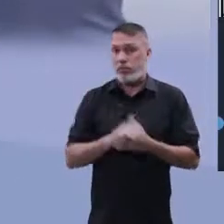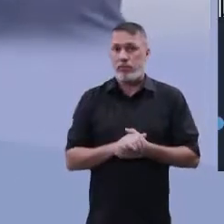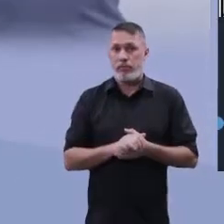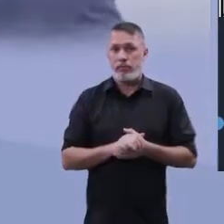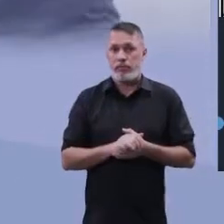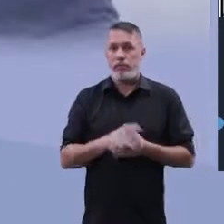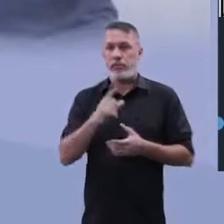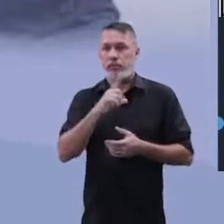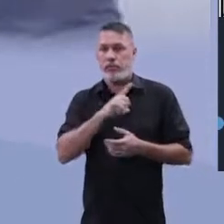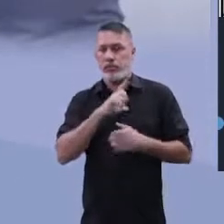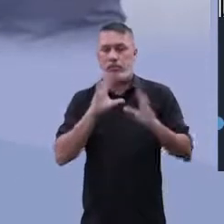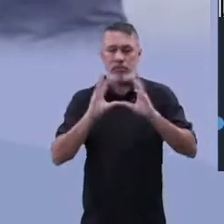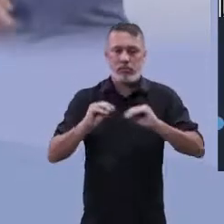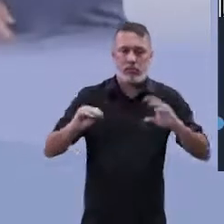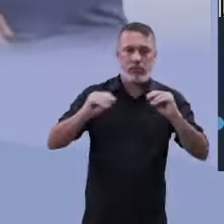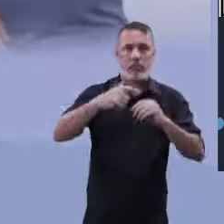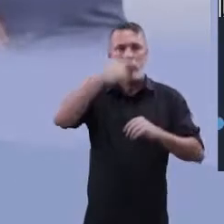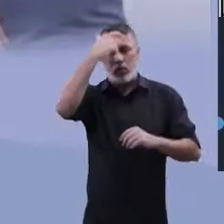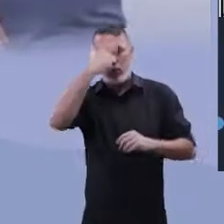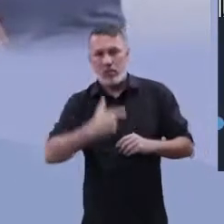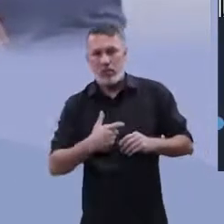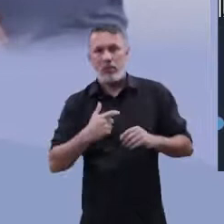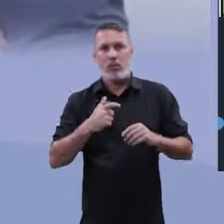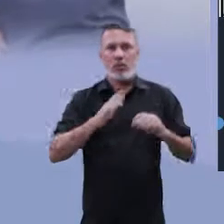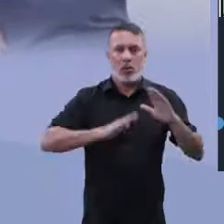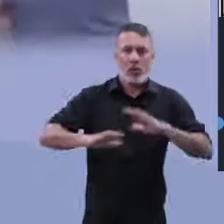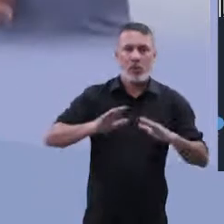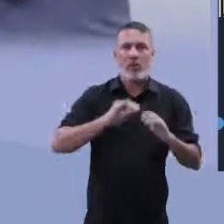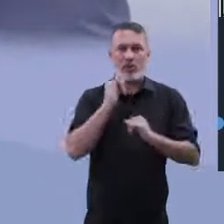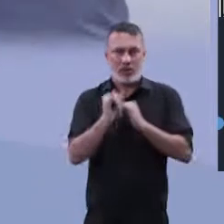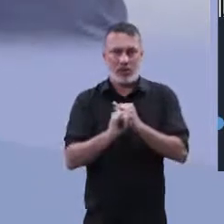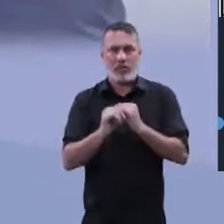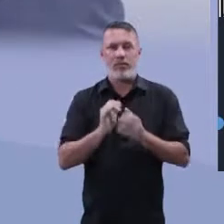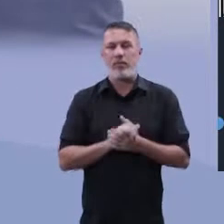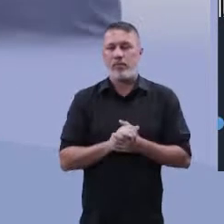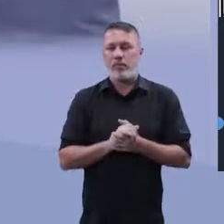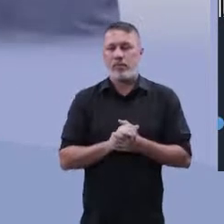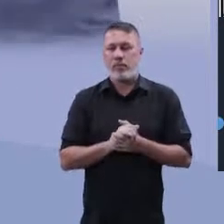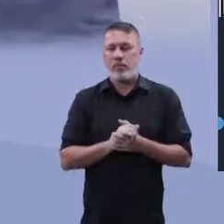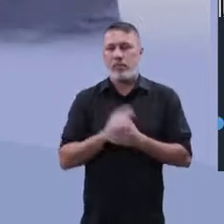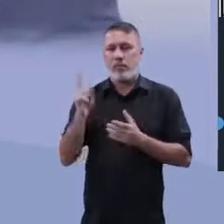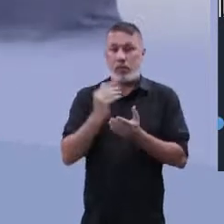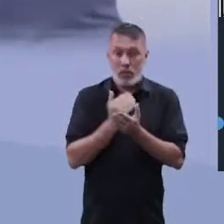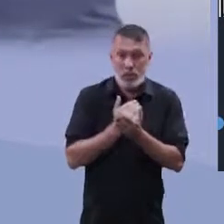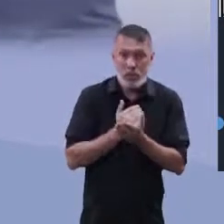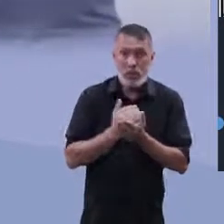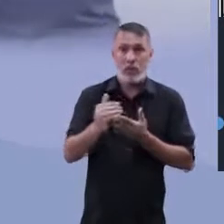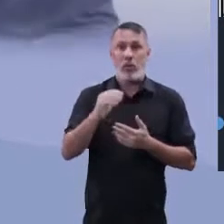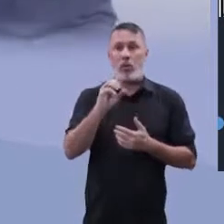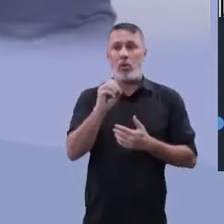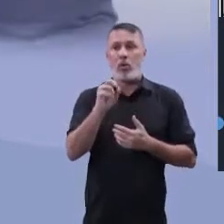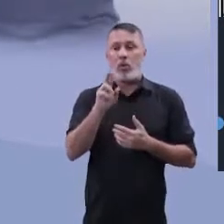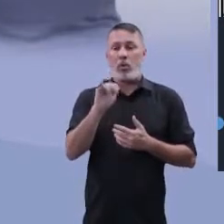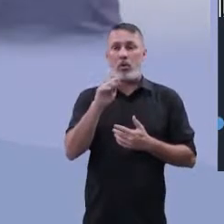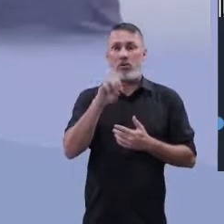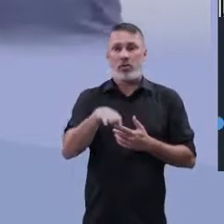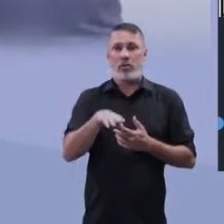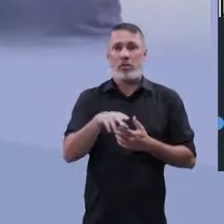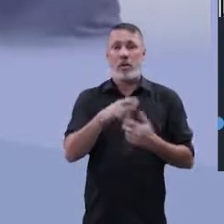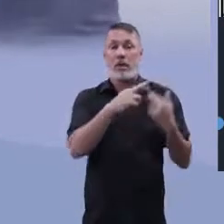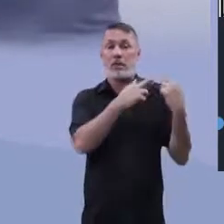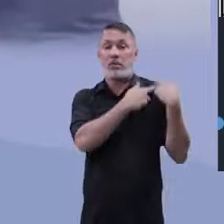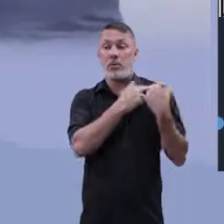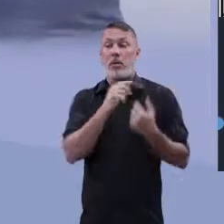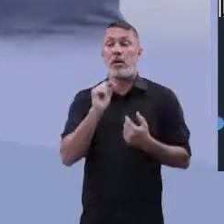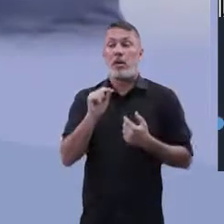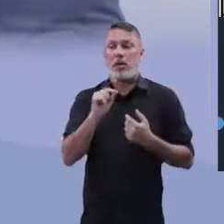a manipulação do comportamento usuários pelo controle de dados na internet. O algoritmo, o grande responsável,